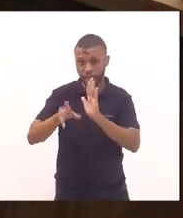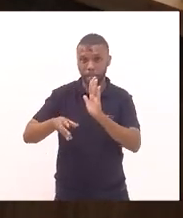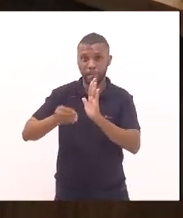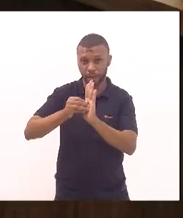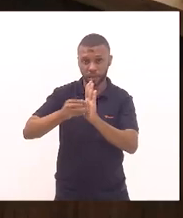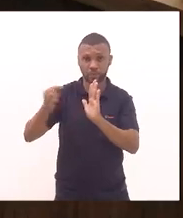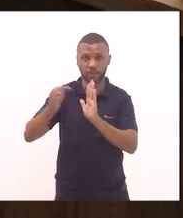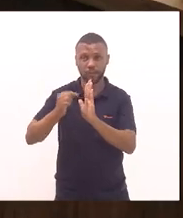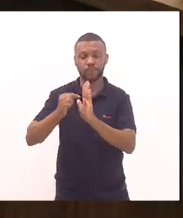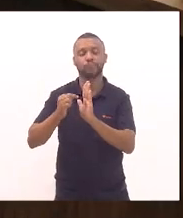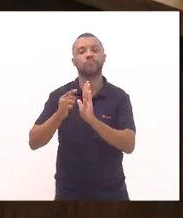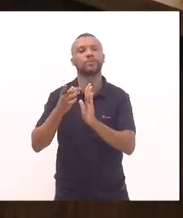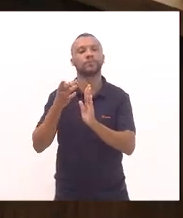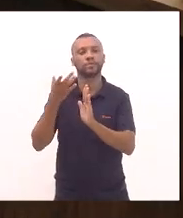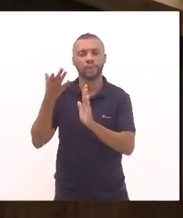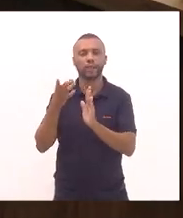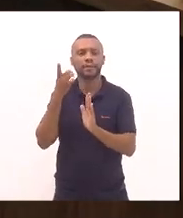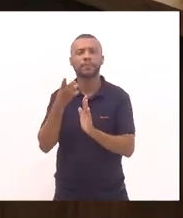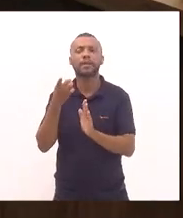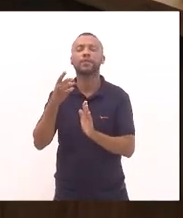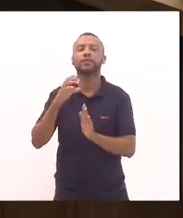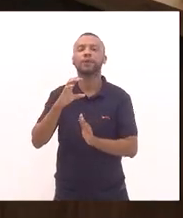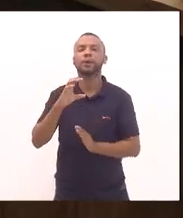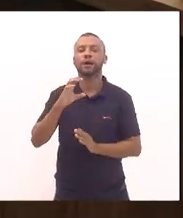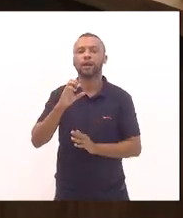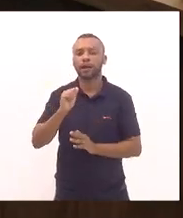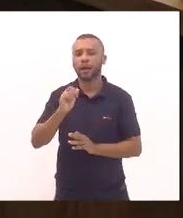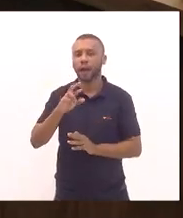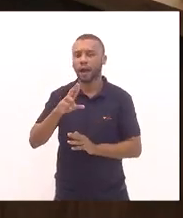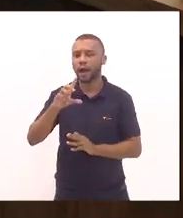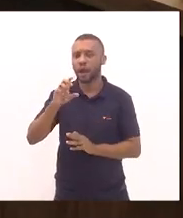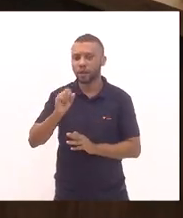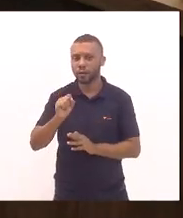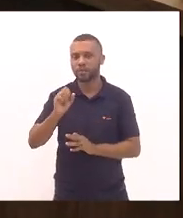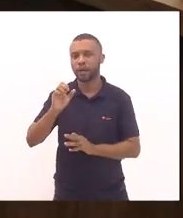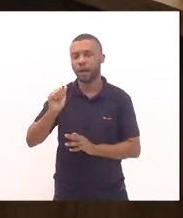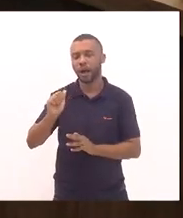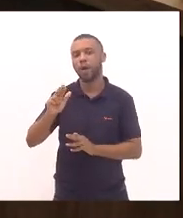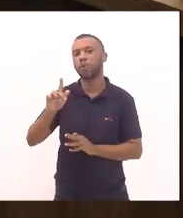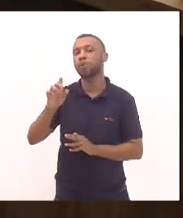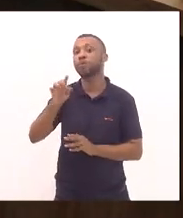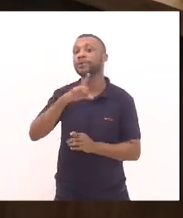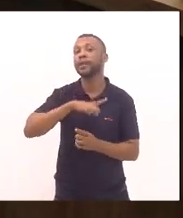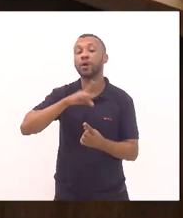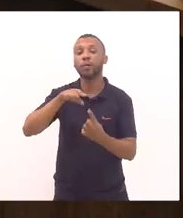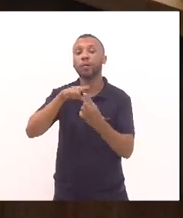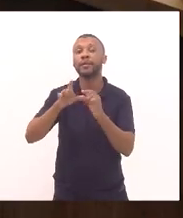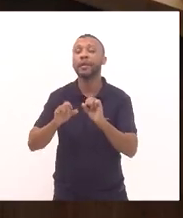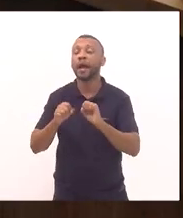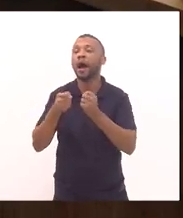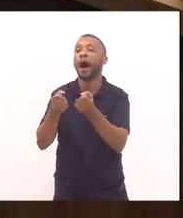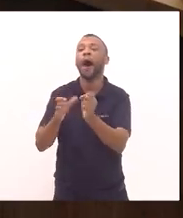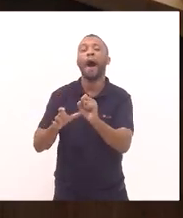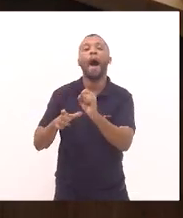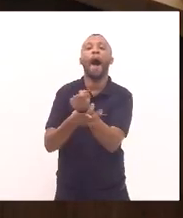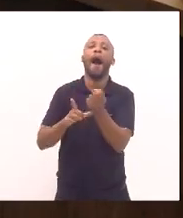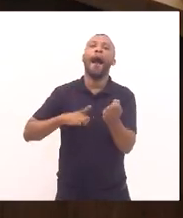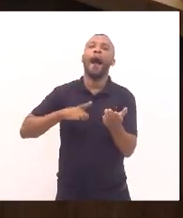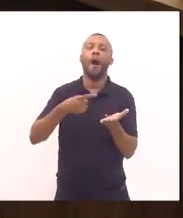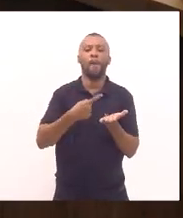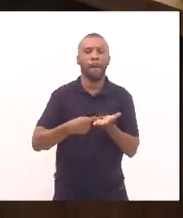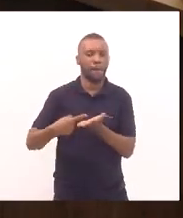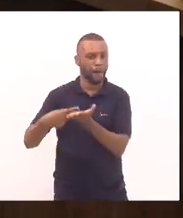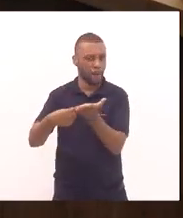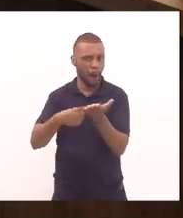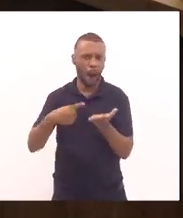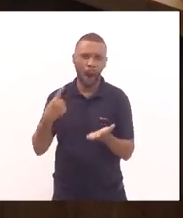no caso da minha emenda, deputado Carlos Augusto, é no sentido de assegurar, tendo em vista que é um consenso óbvio entre nós,